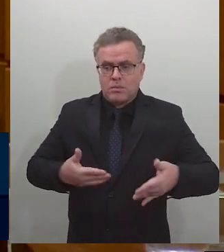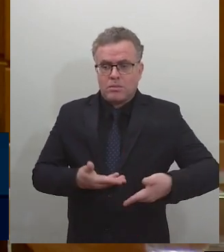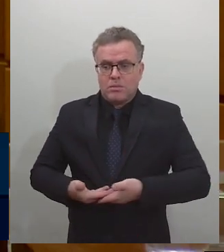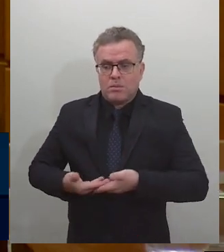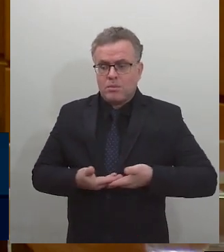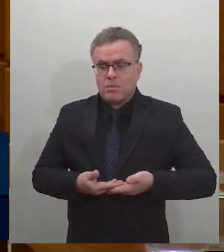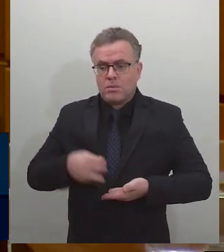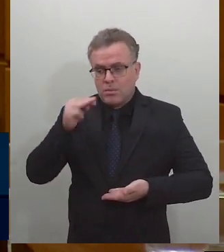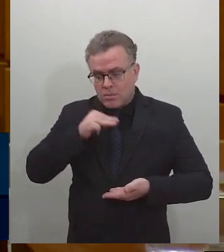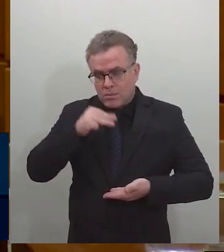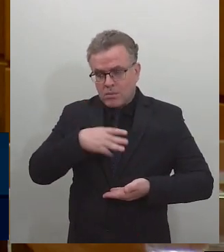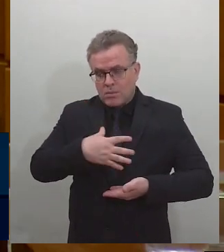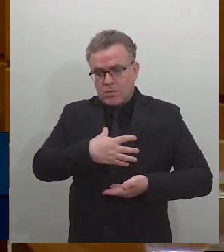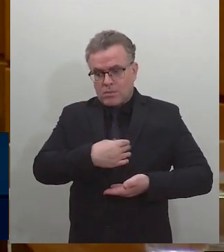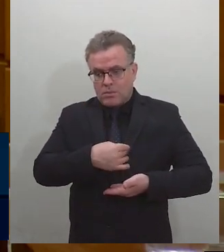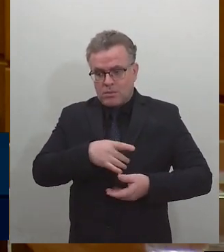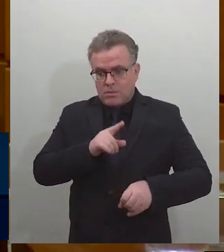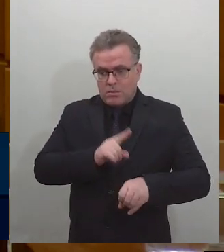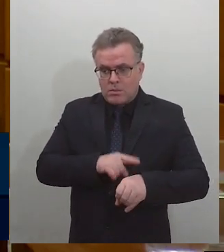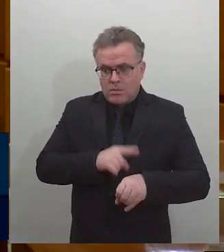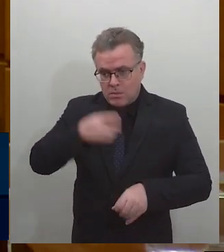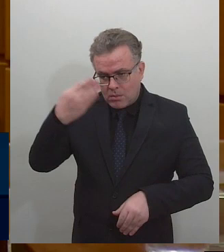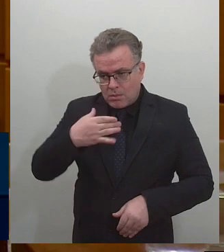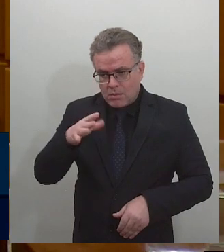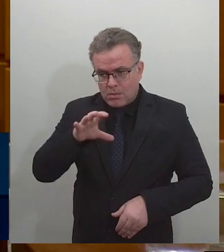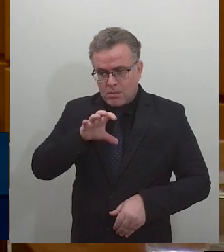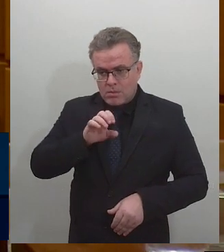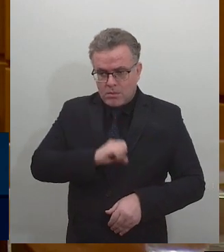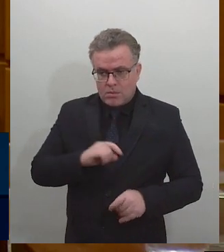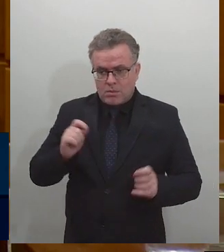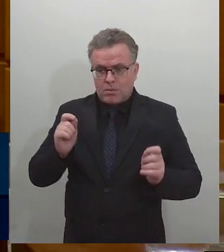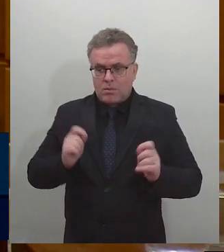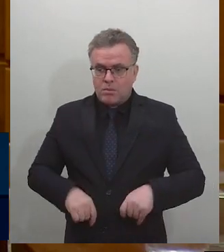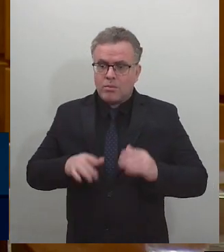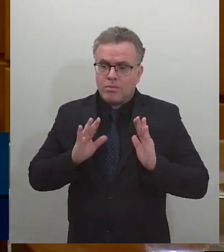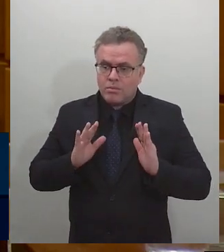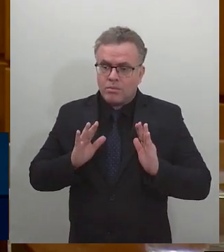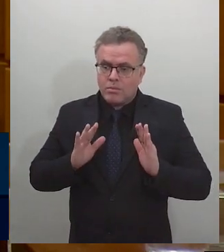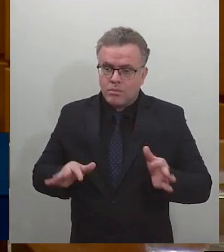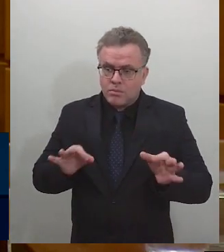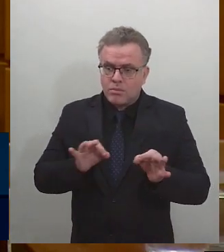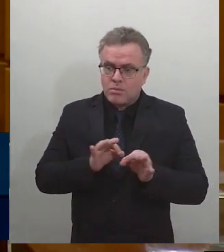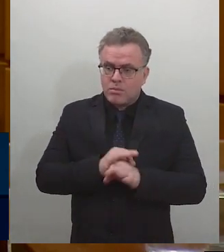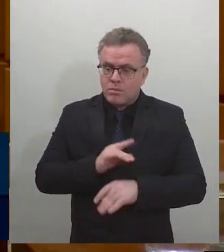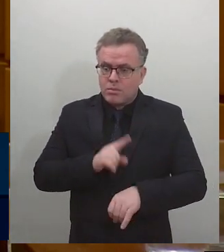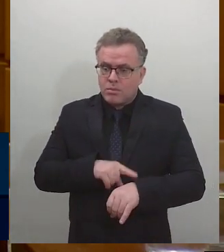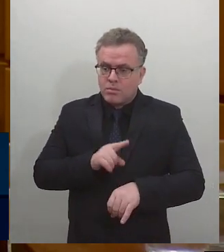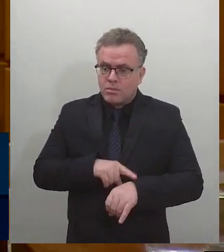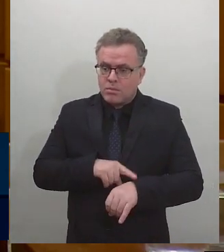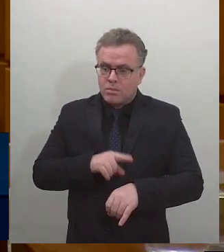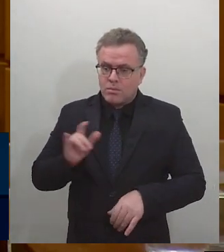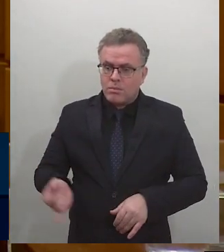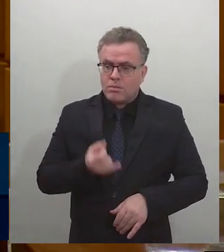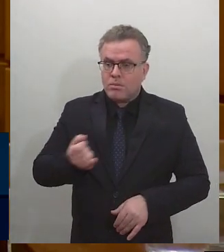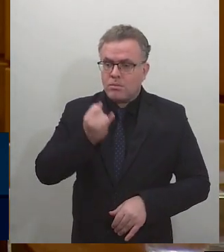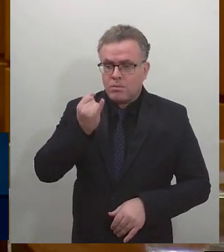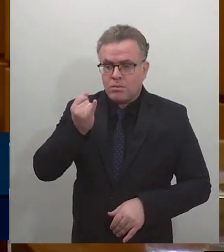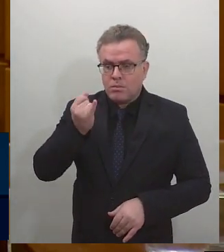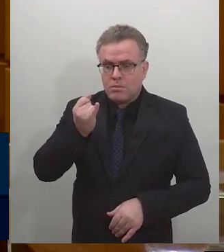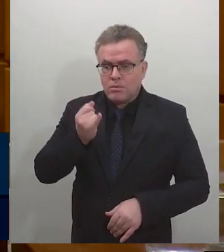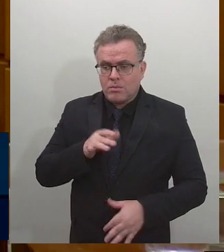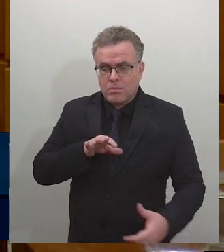amor. Eu, como mãe que amamentei meus filhos, sei que é um momento de conexão extrema com seu filho, mas eu